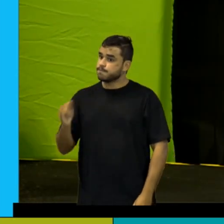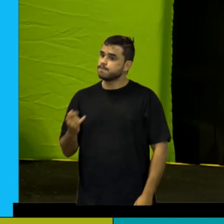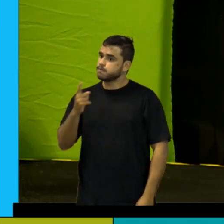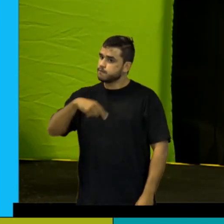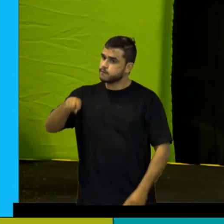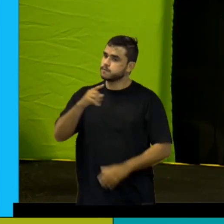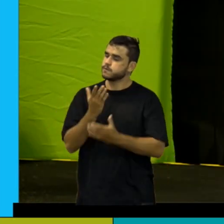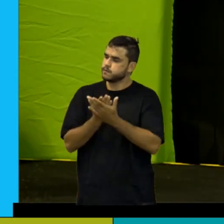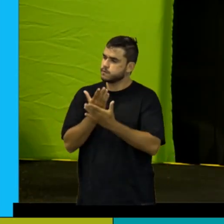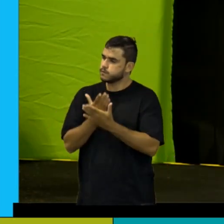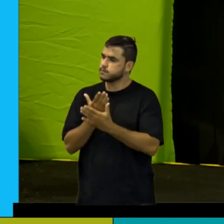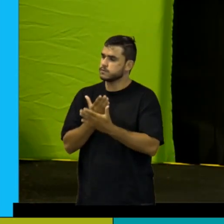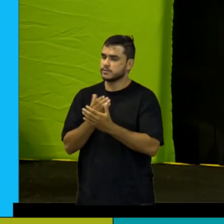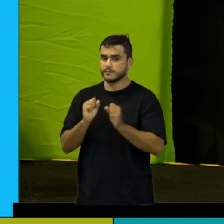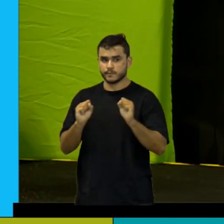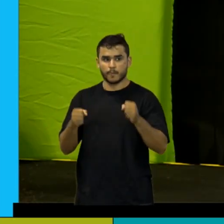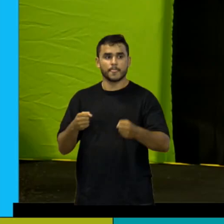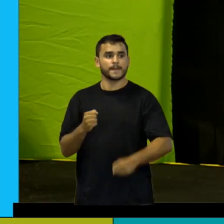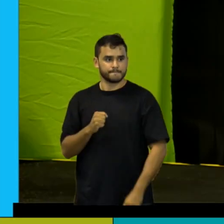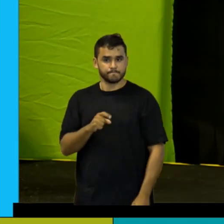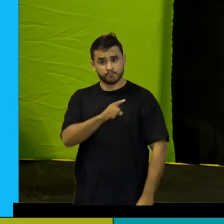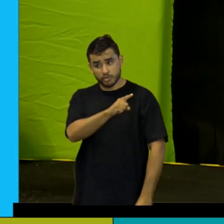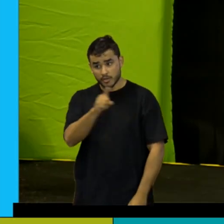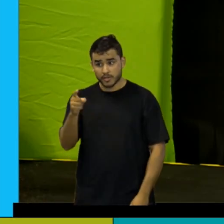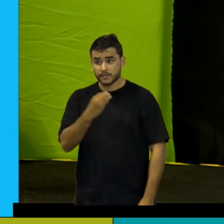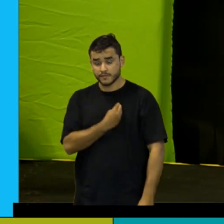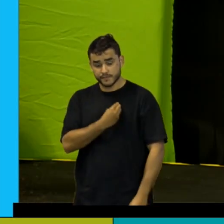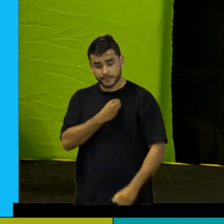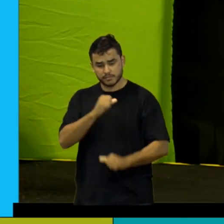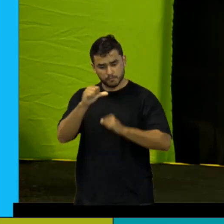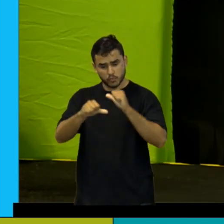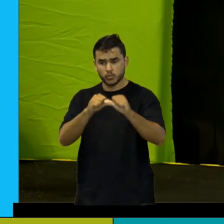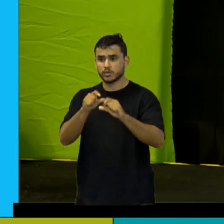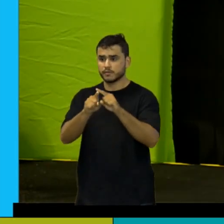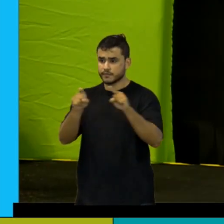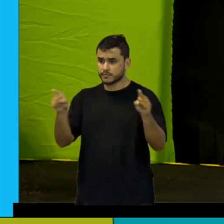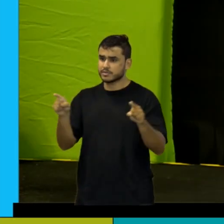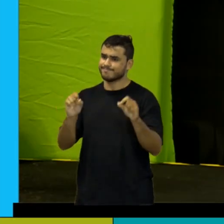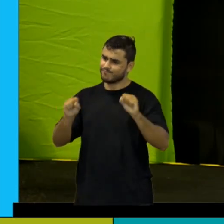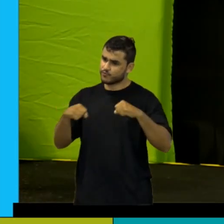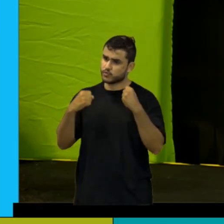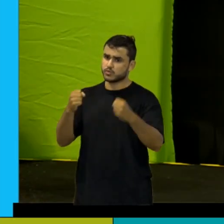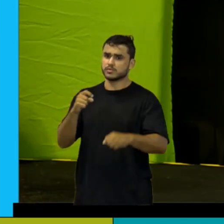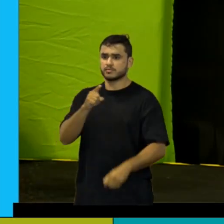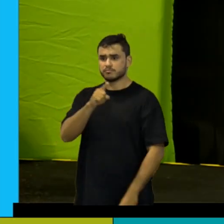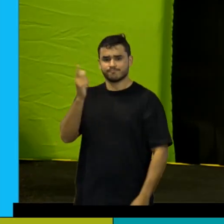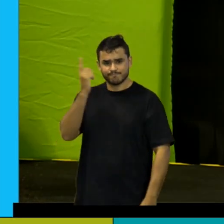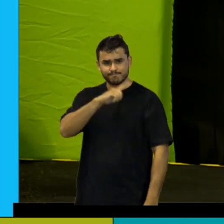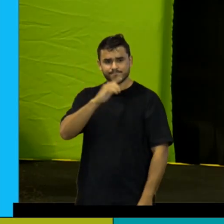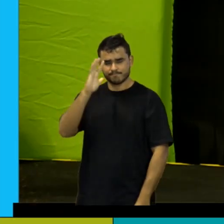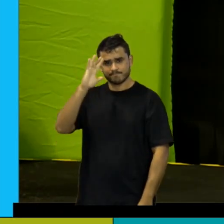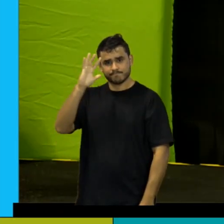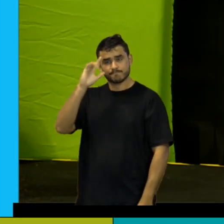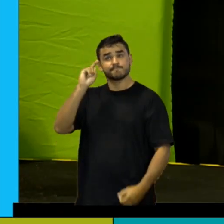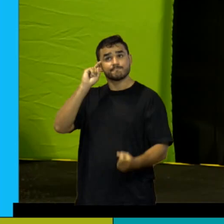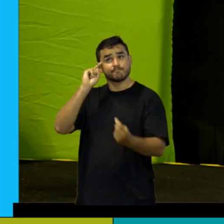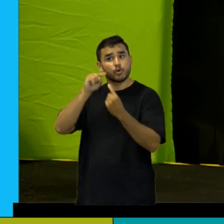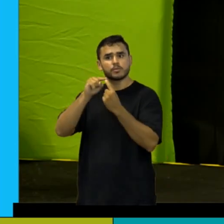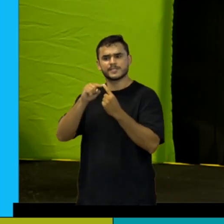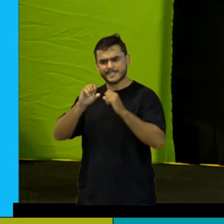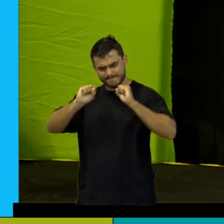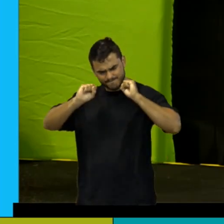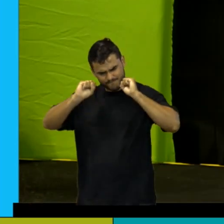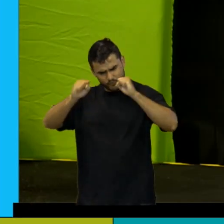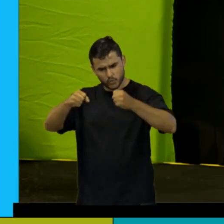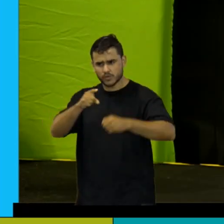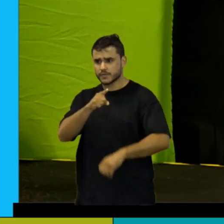Estudem, se preparem, mudem a vida de vocês, mudem a vida da família de vocês, entrem na universidade, bota a faca dos dentes,